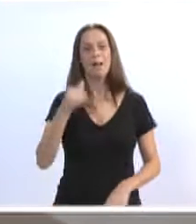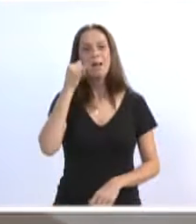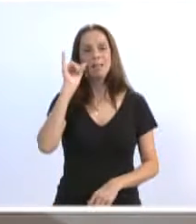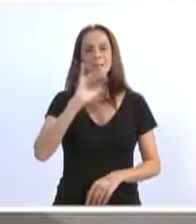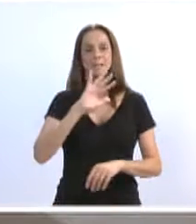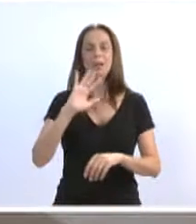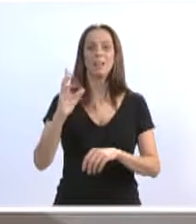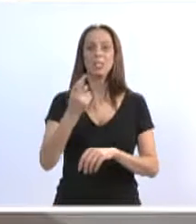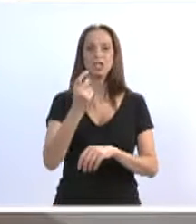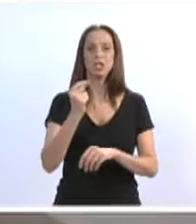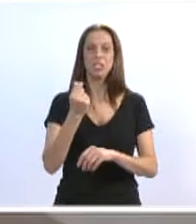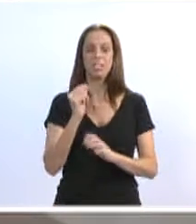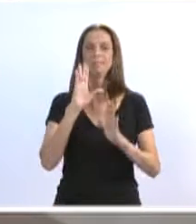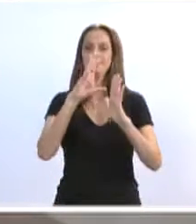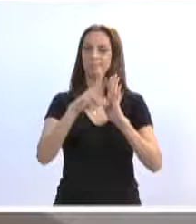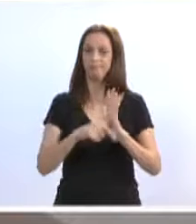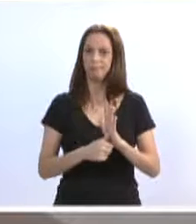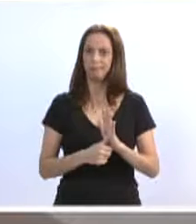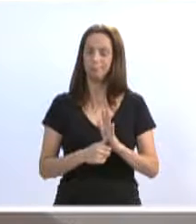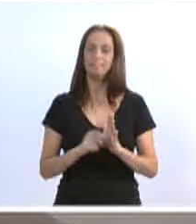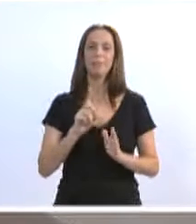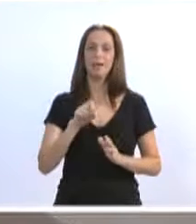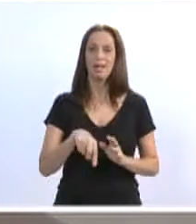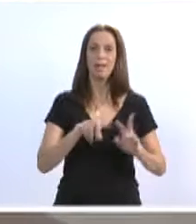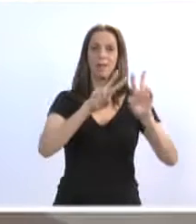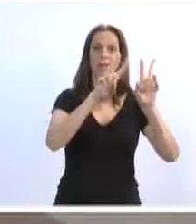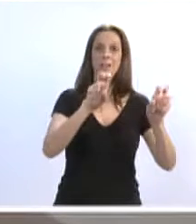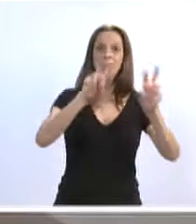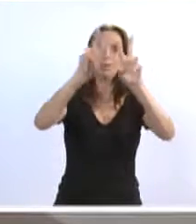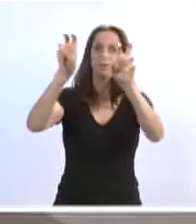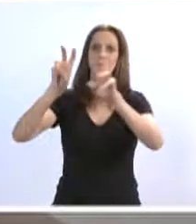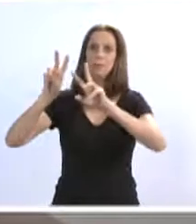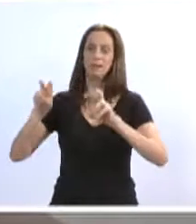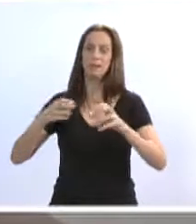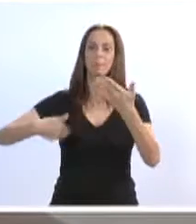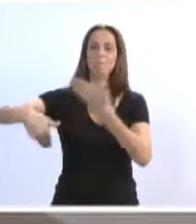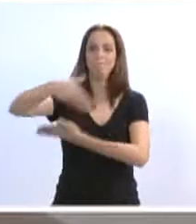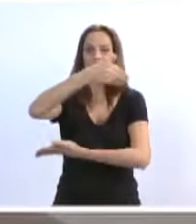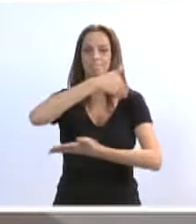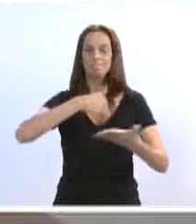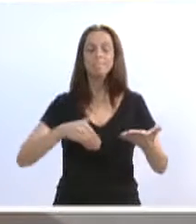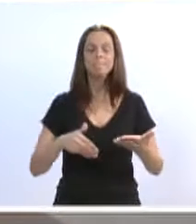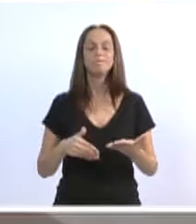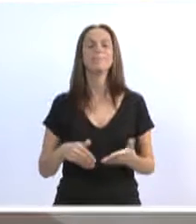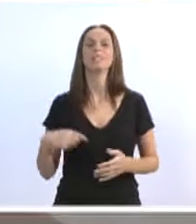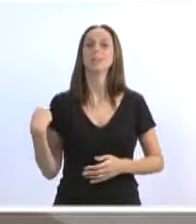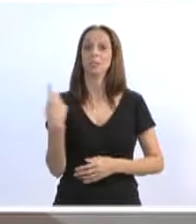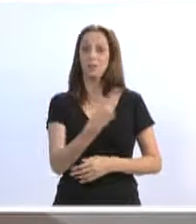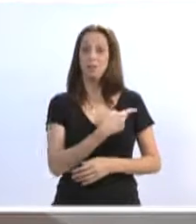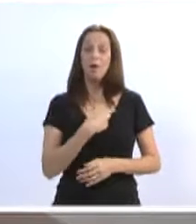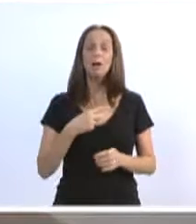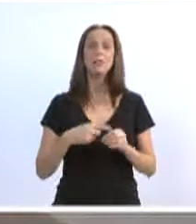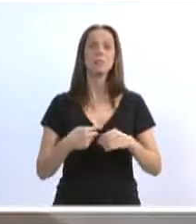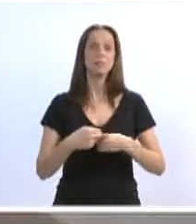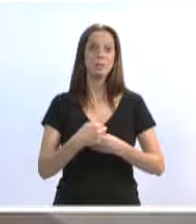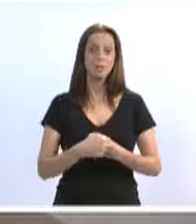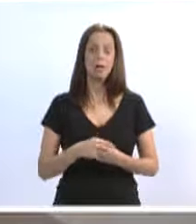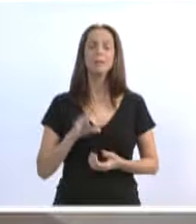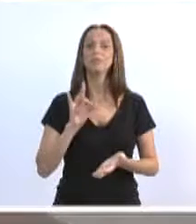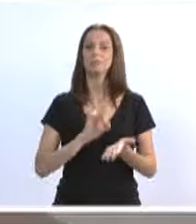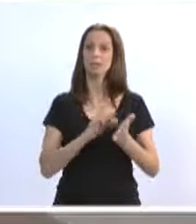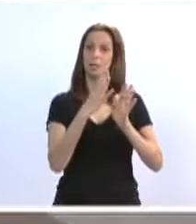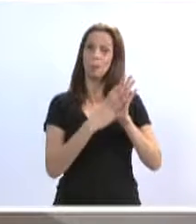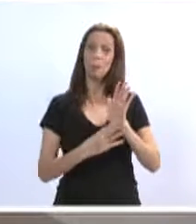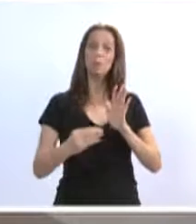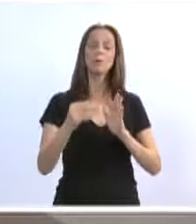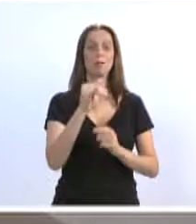Corrupção. São temas interligados e que a cidade de Blumenau tem dado exemplo, não só o executivo, em